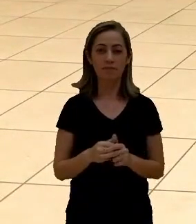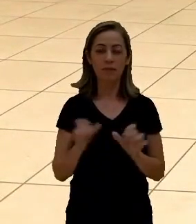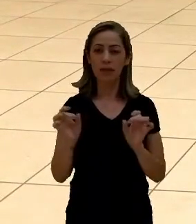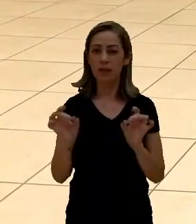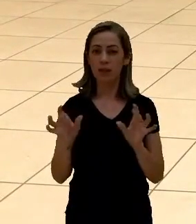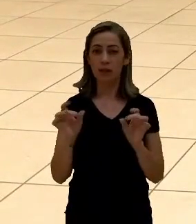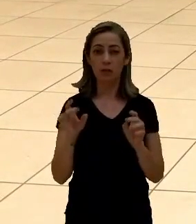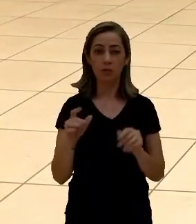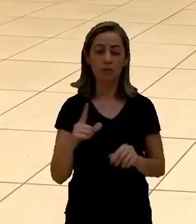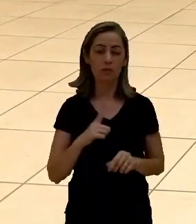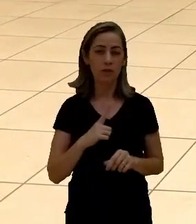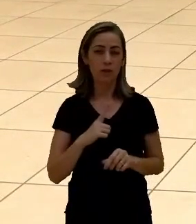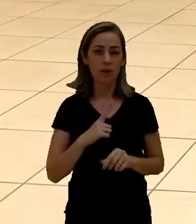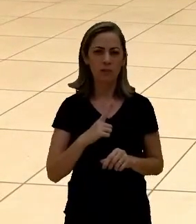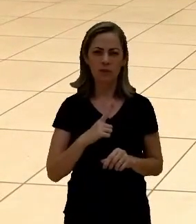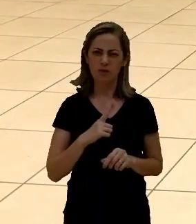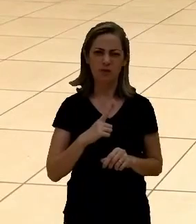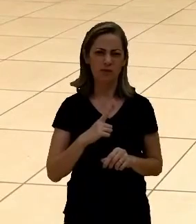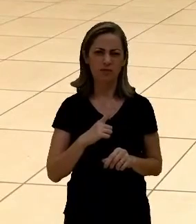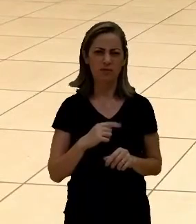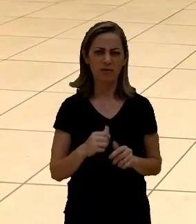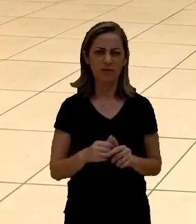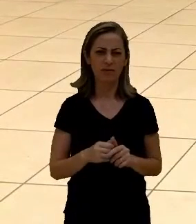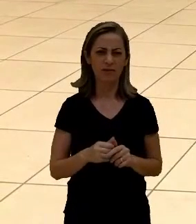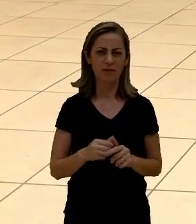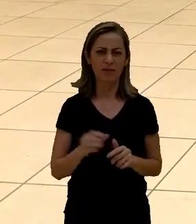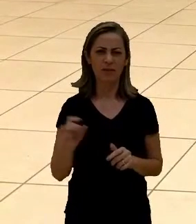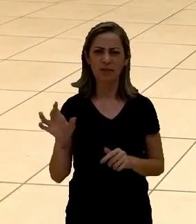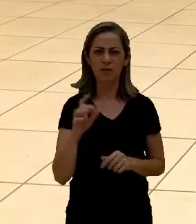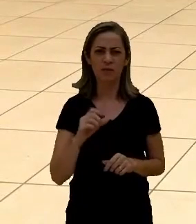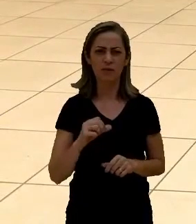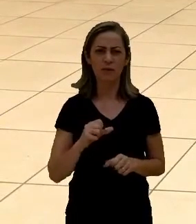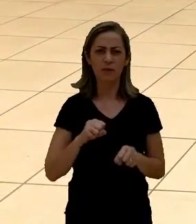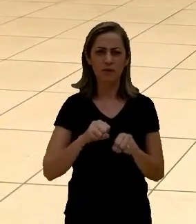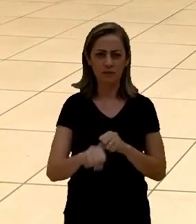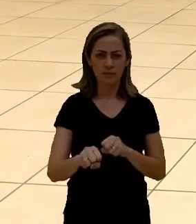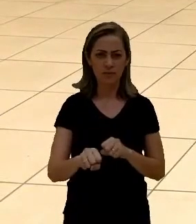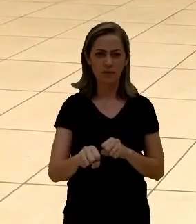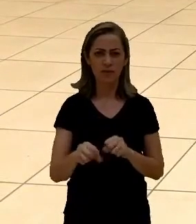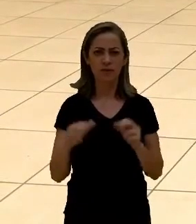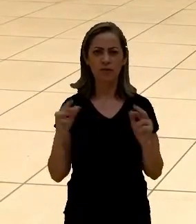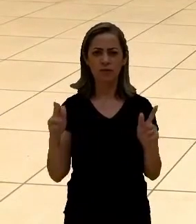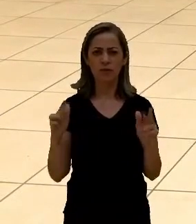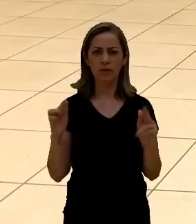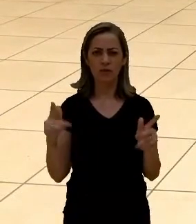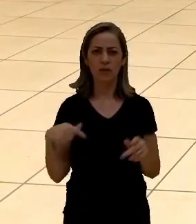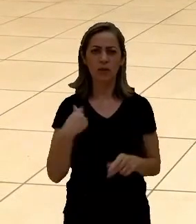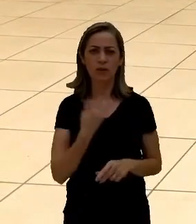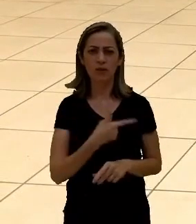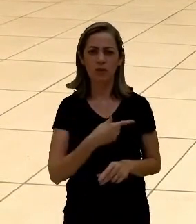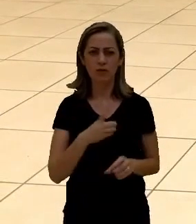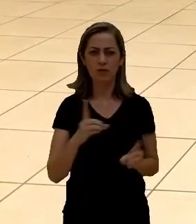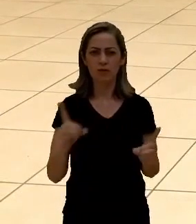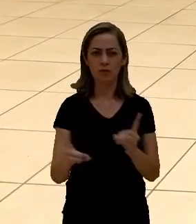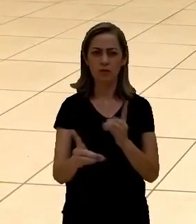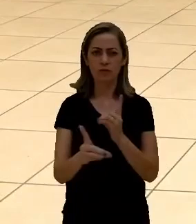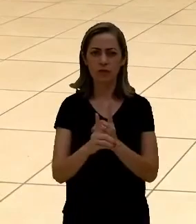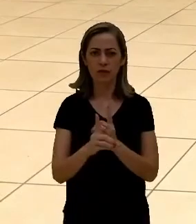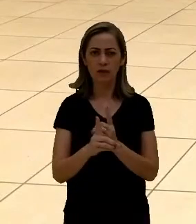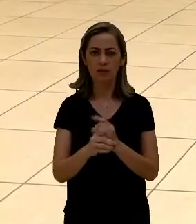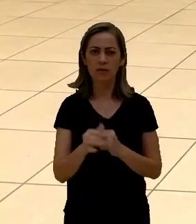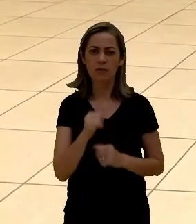aptidão então Eh nós vamos encontrar diáconos como diácono da casa né que a